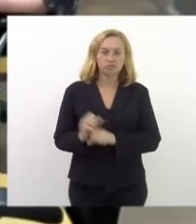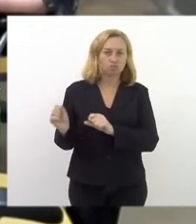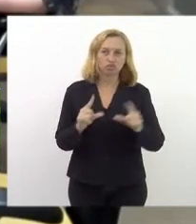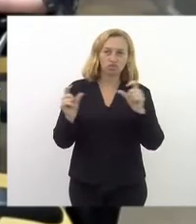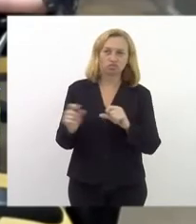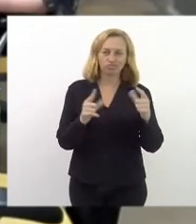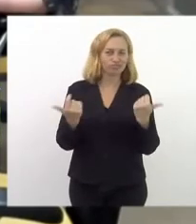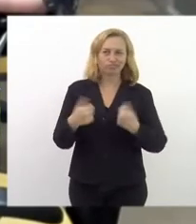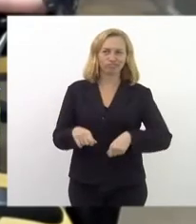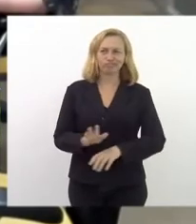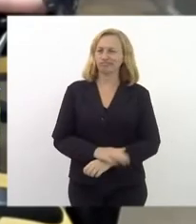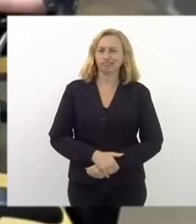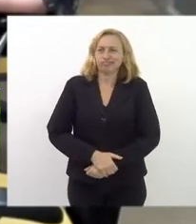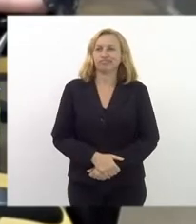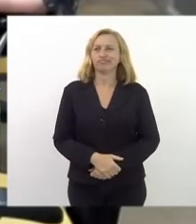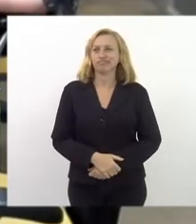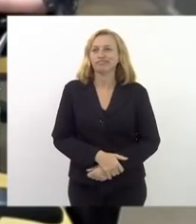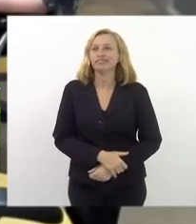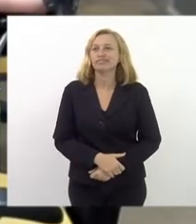tá?